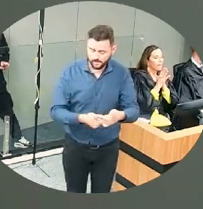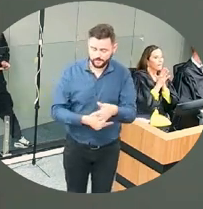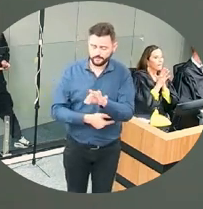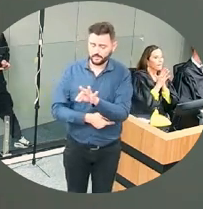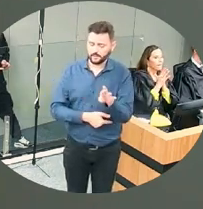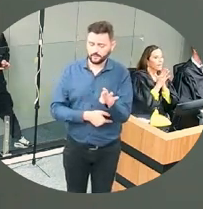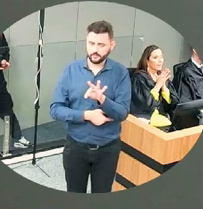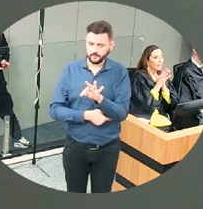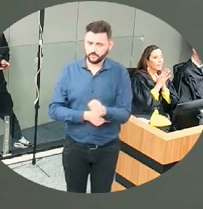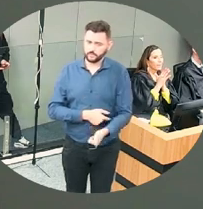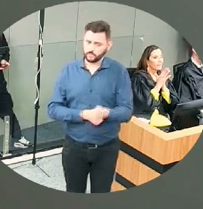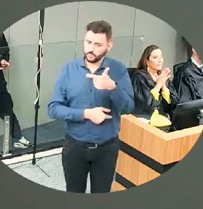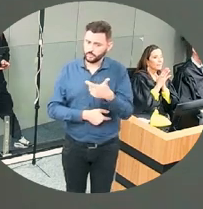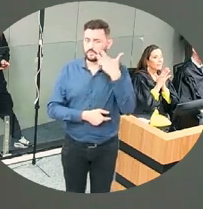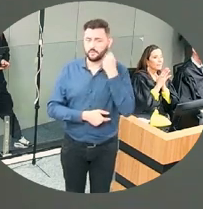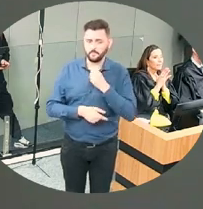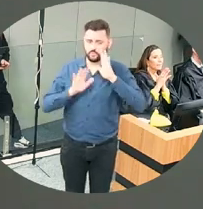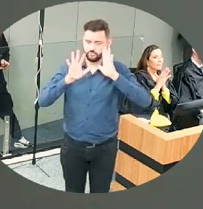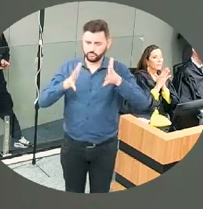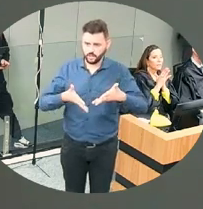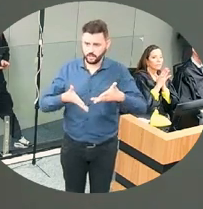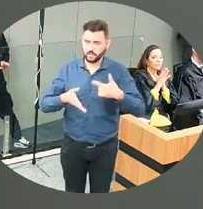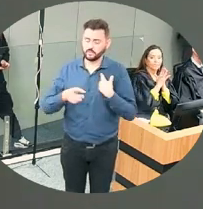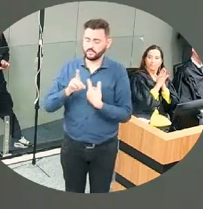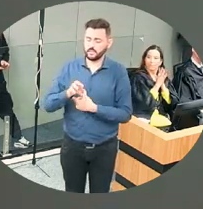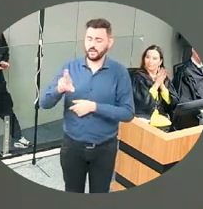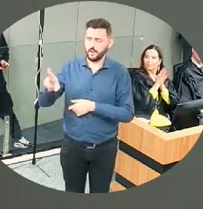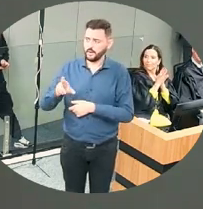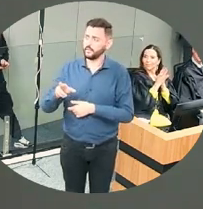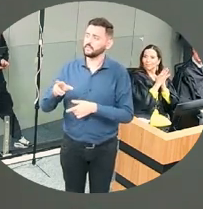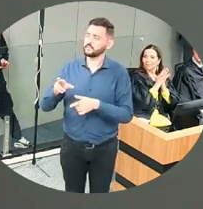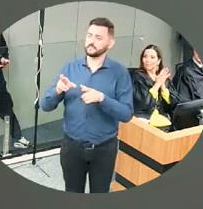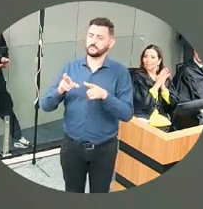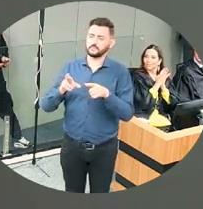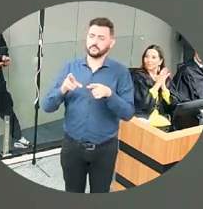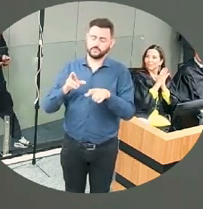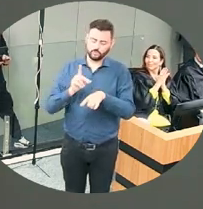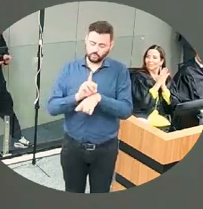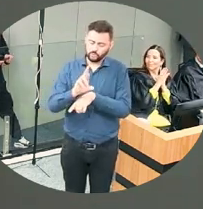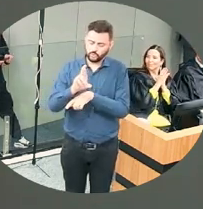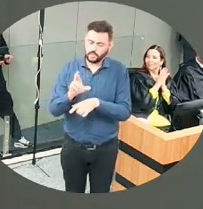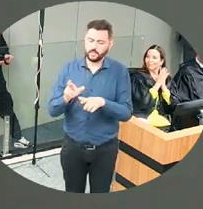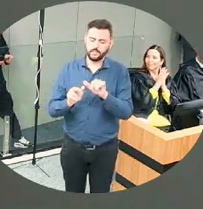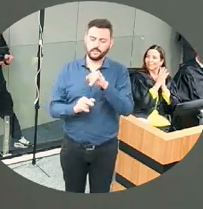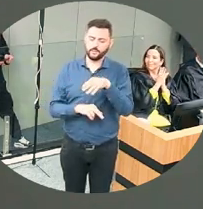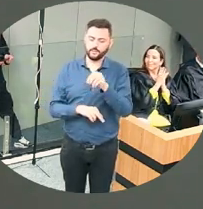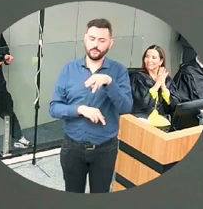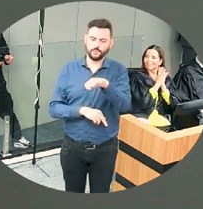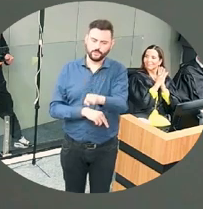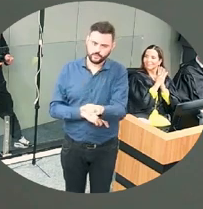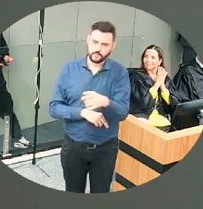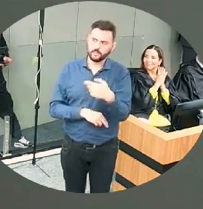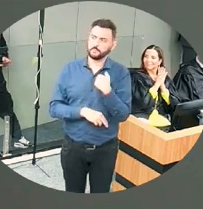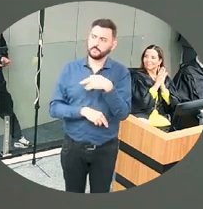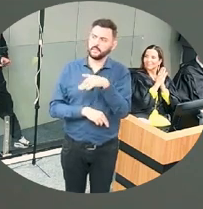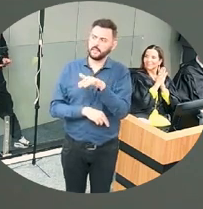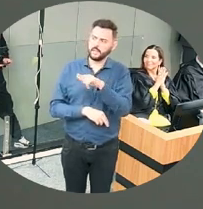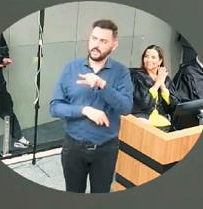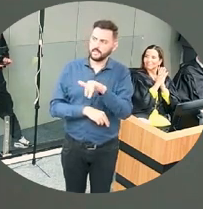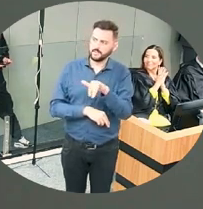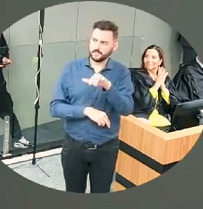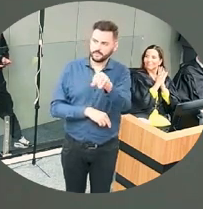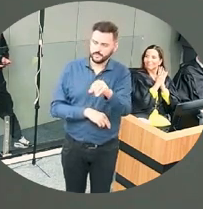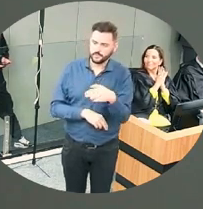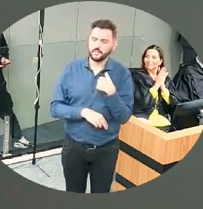12ª região aposentados dout Ioni Ramos Dr dunei Ângelo bilmo dout